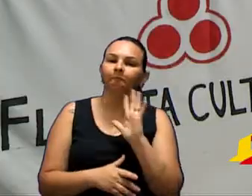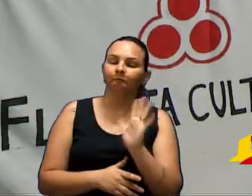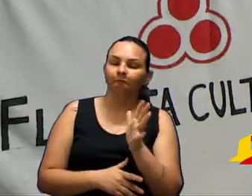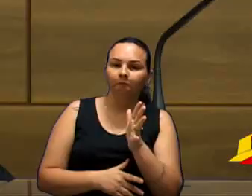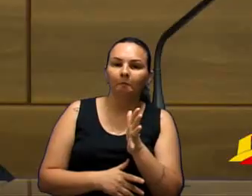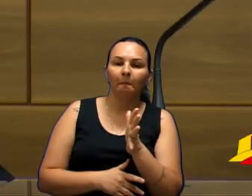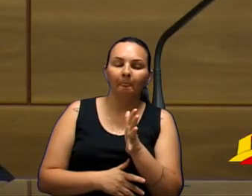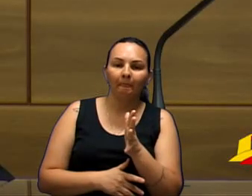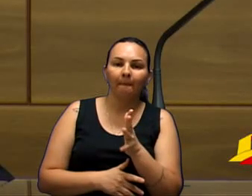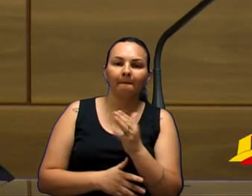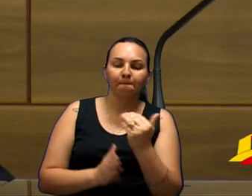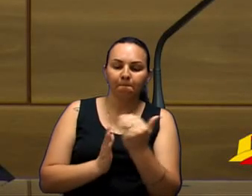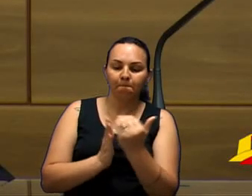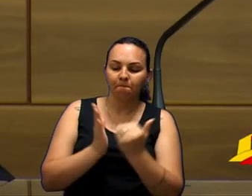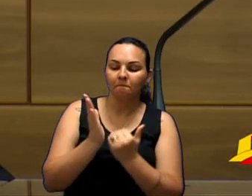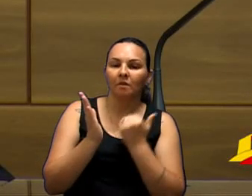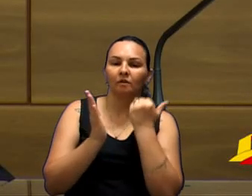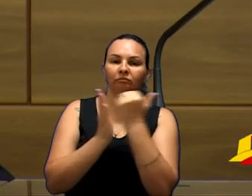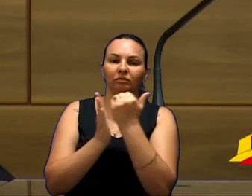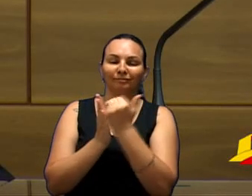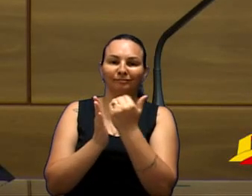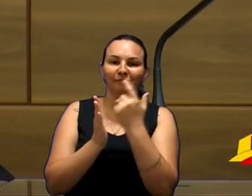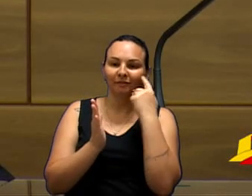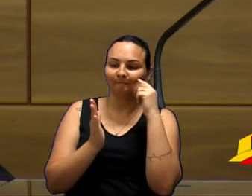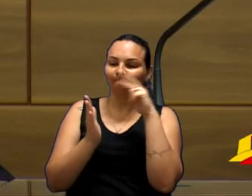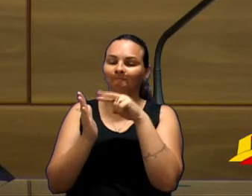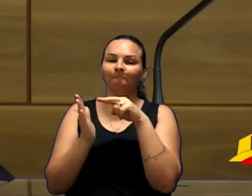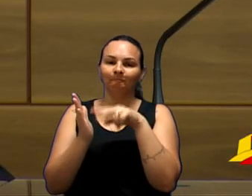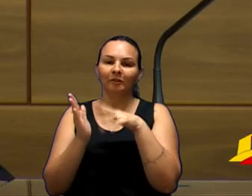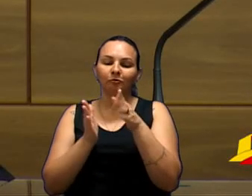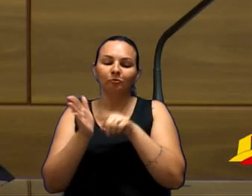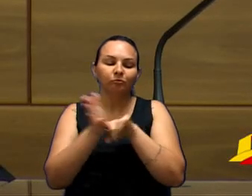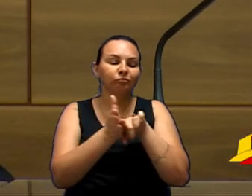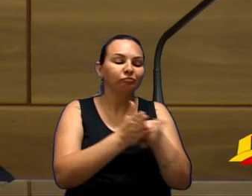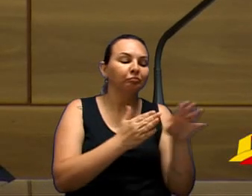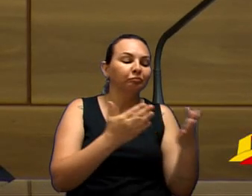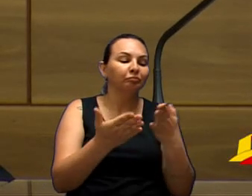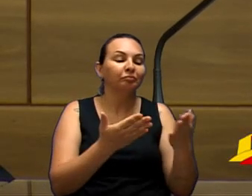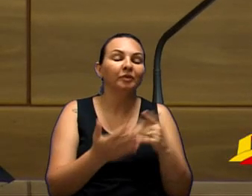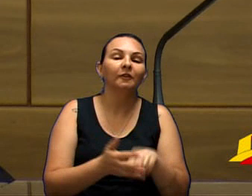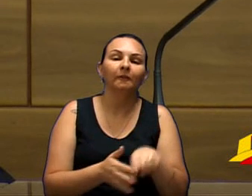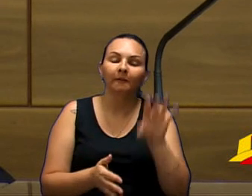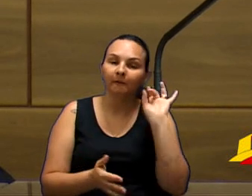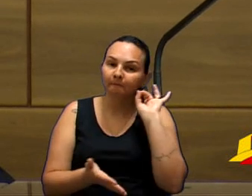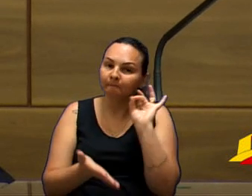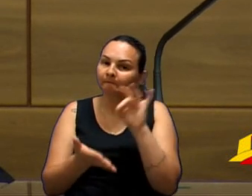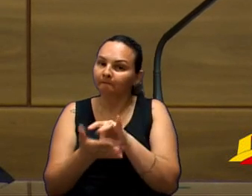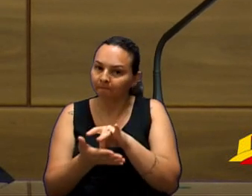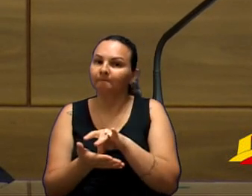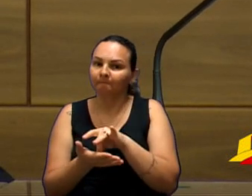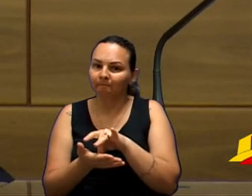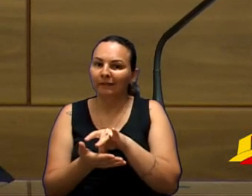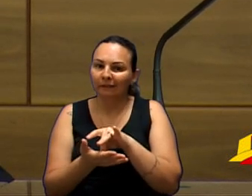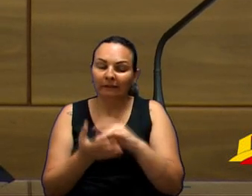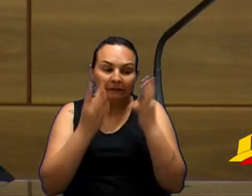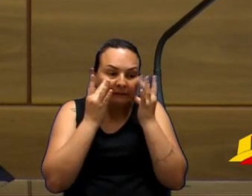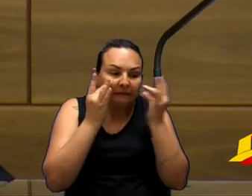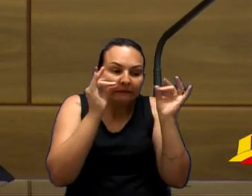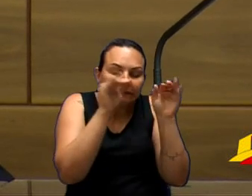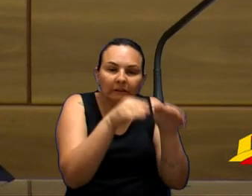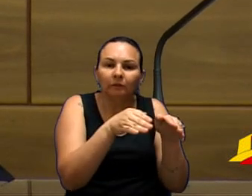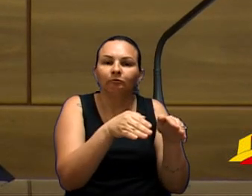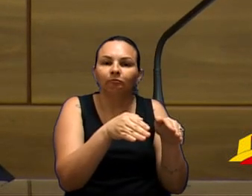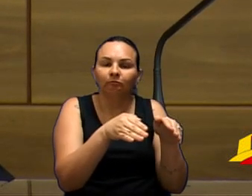levantamento que nós fizemos foram conferir as nascentes que existem de fato e nós estamos atentos a isso tem um grupo de